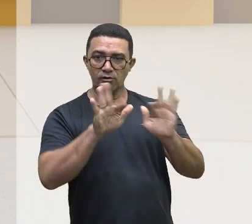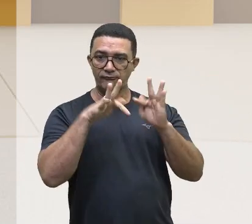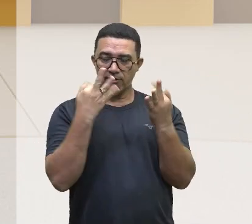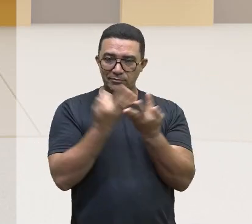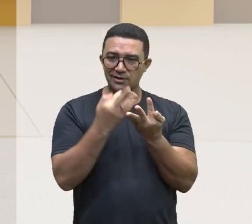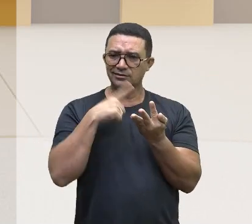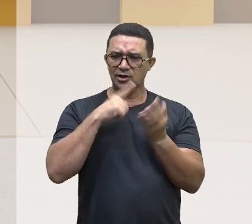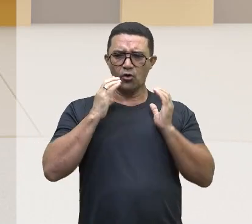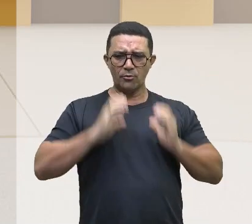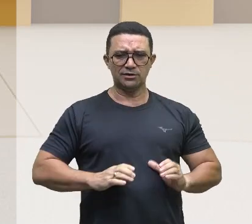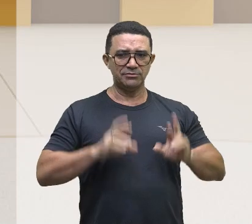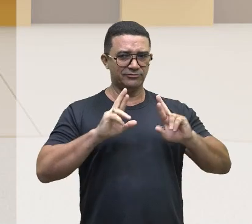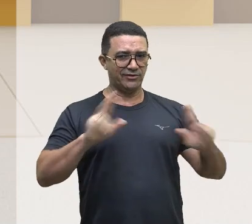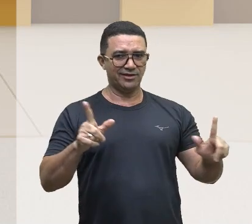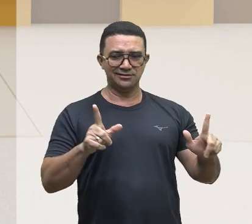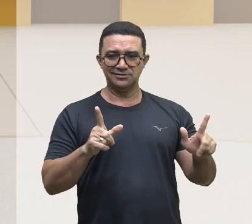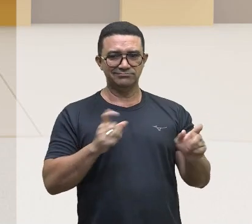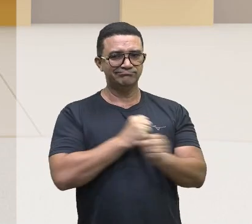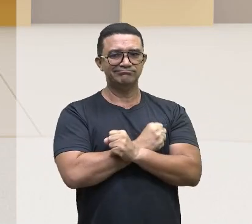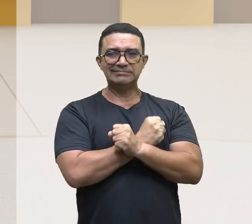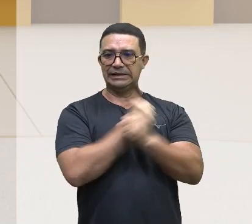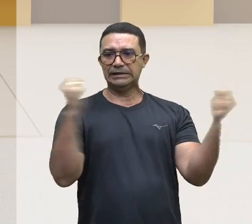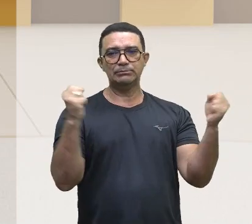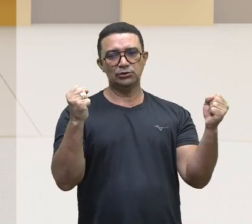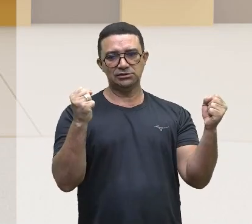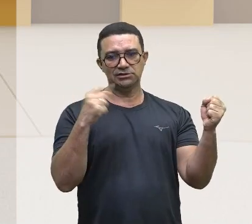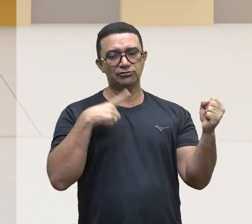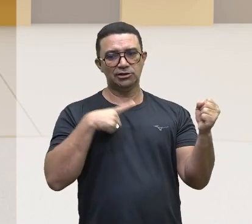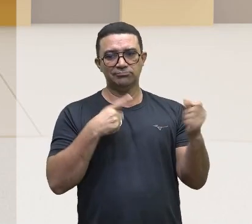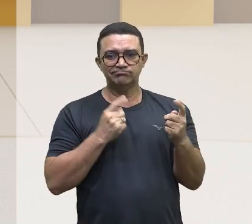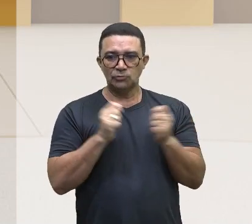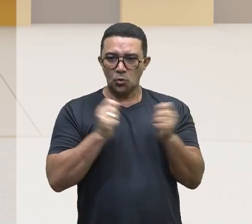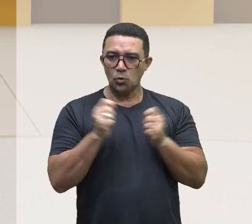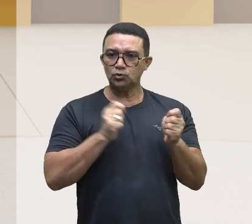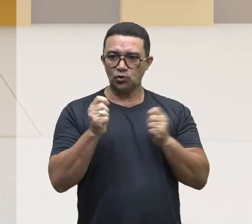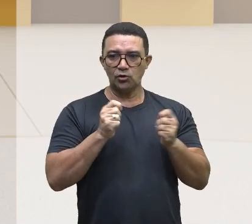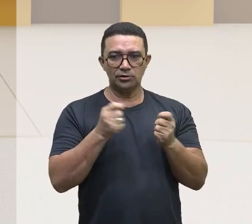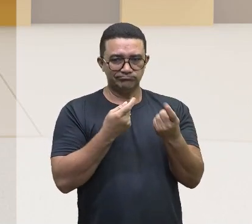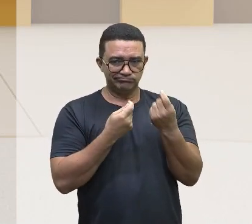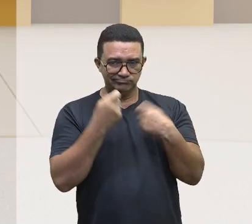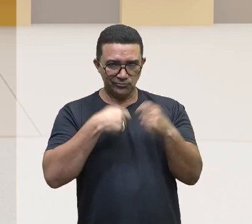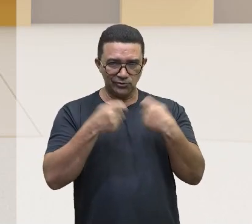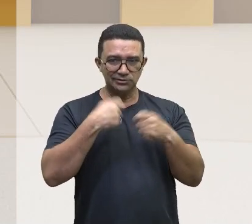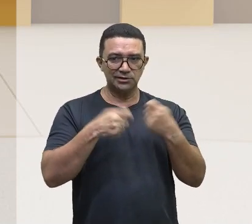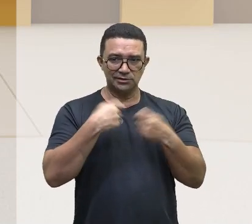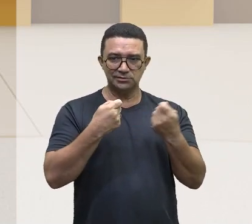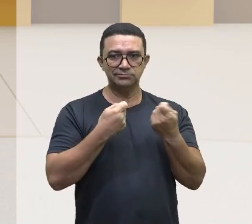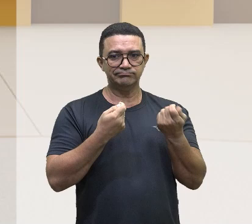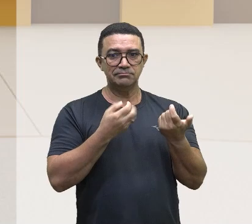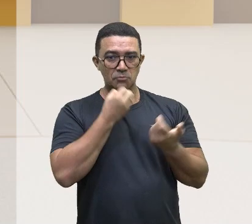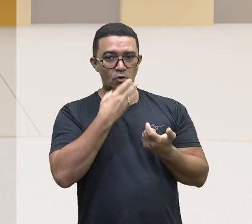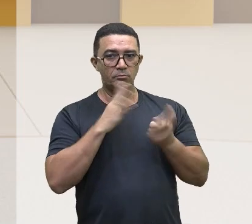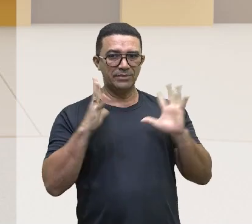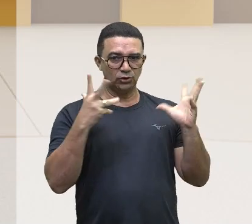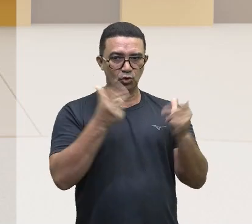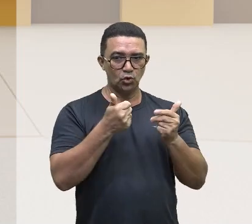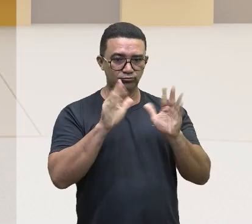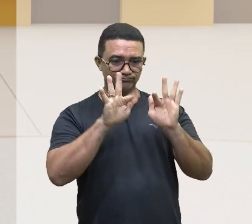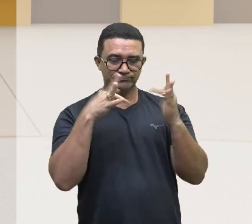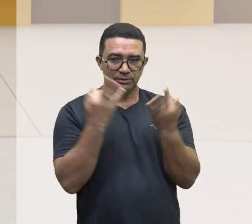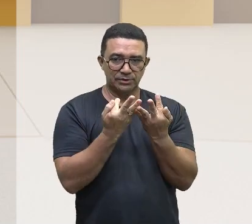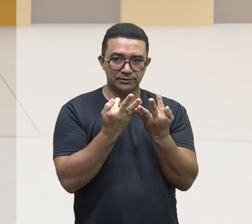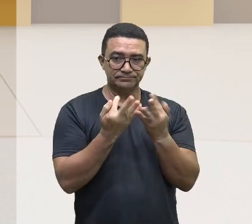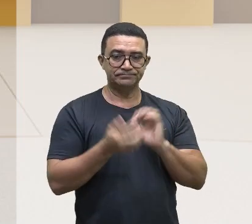maneira diferente, não vai ser possível ter uma gestão financeira saudável e benéfica para todos. O que mais que a gente